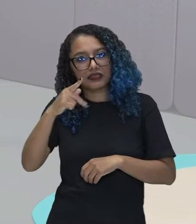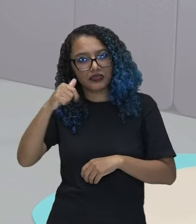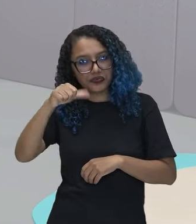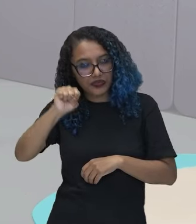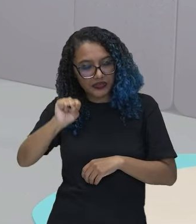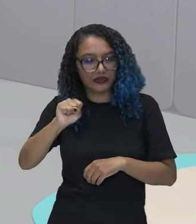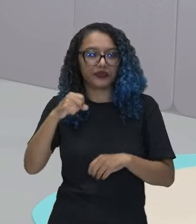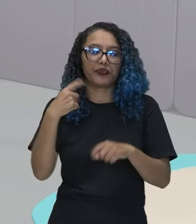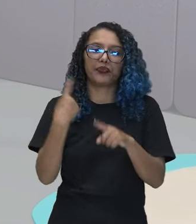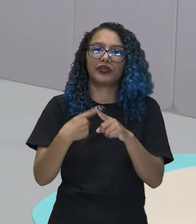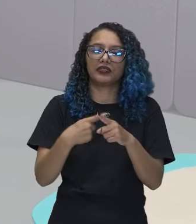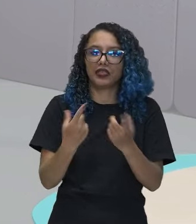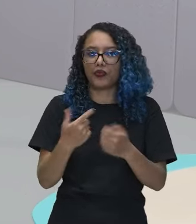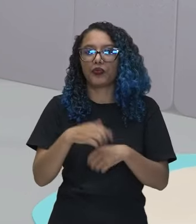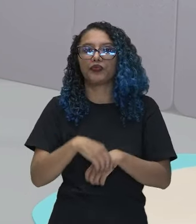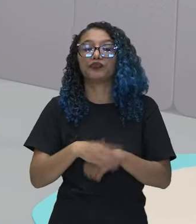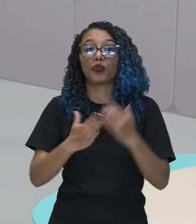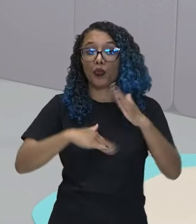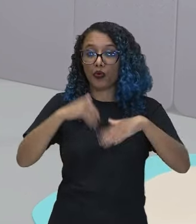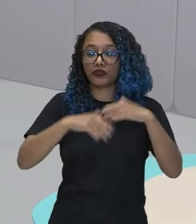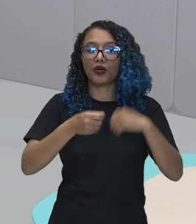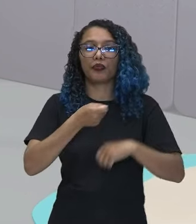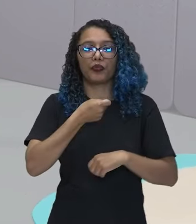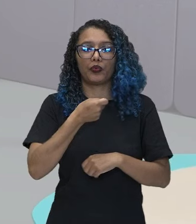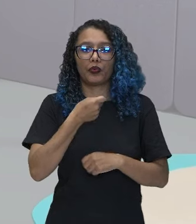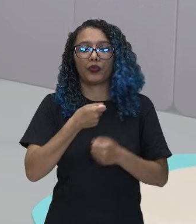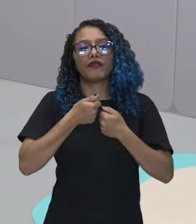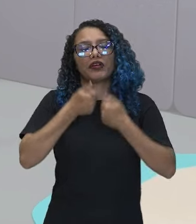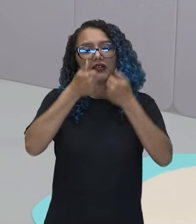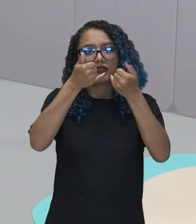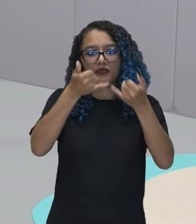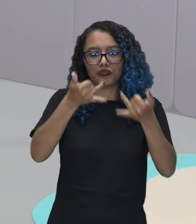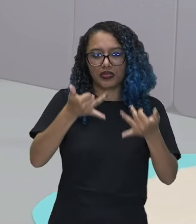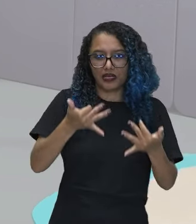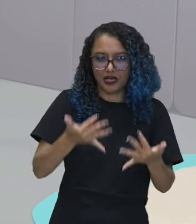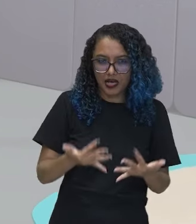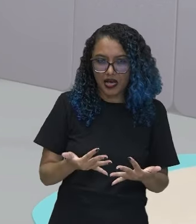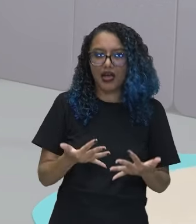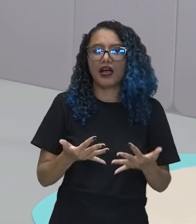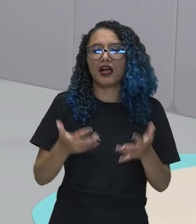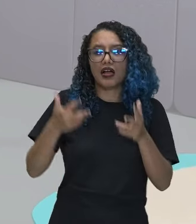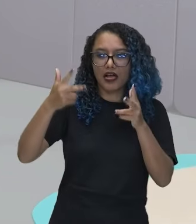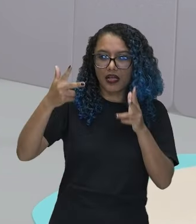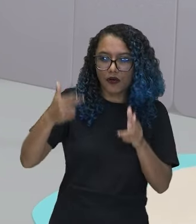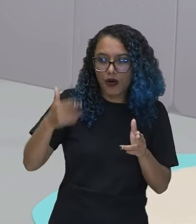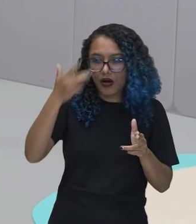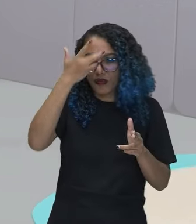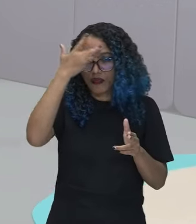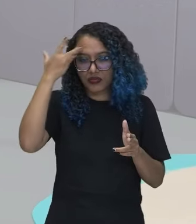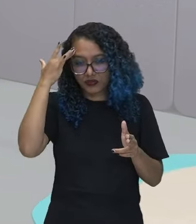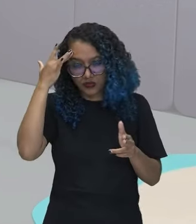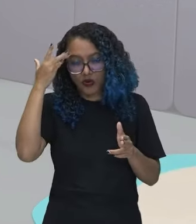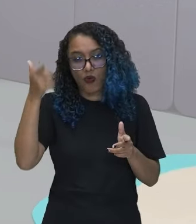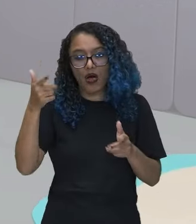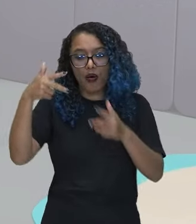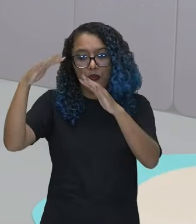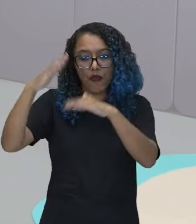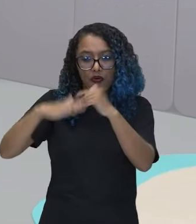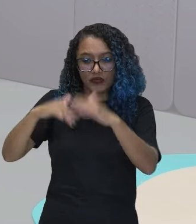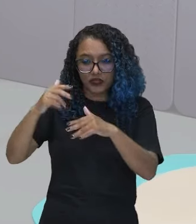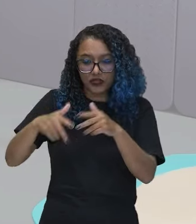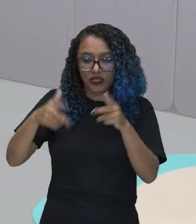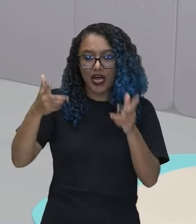né, do jeito que alguém falou, né, o profissional disse algo sobre determinada situação, ele